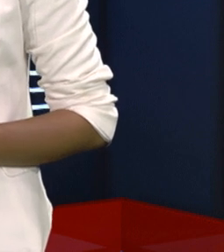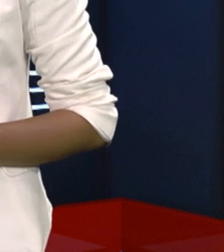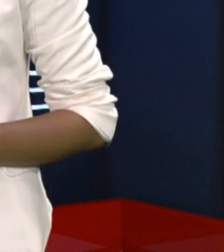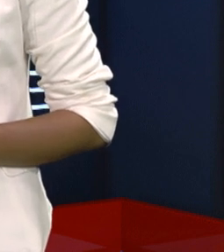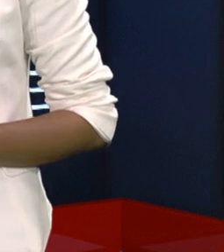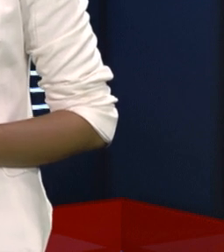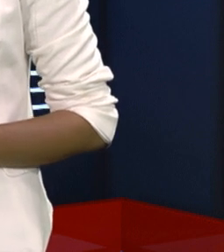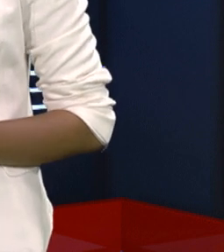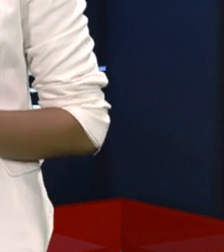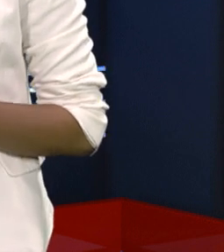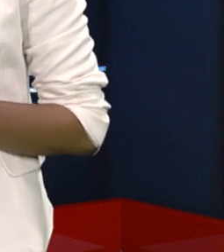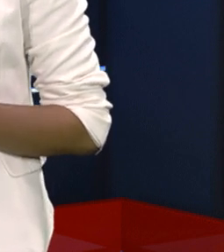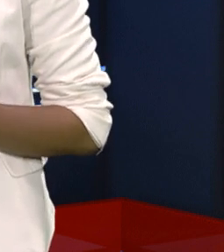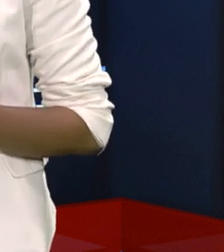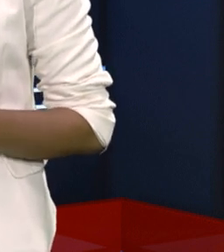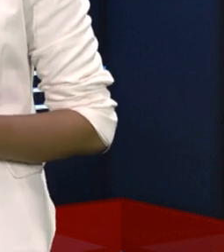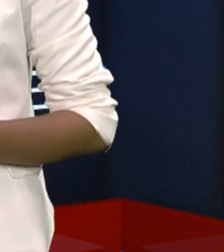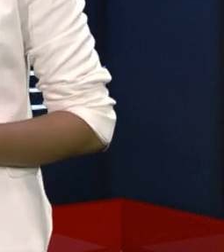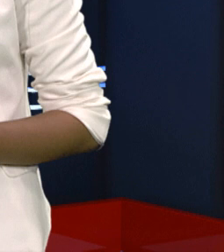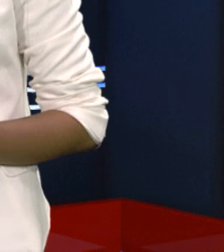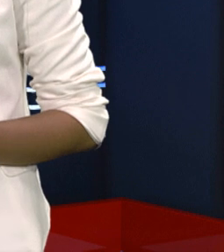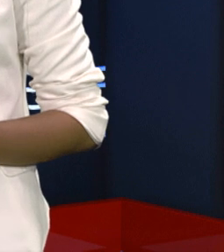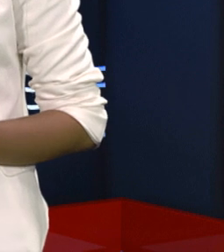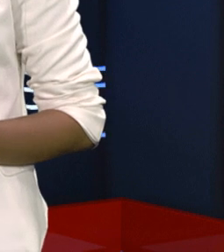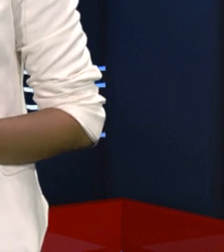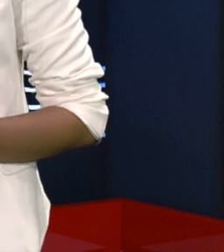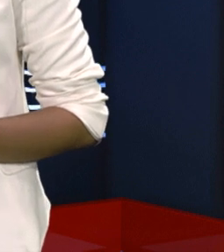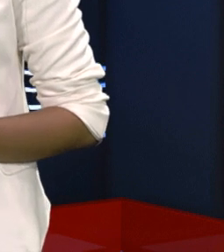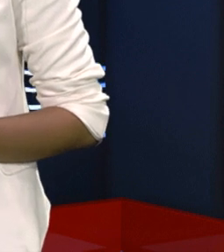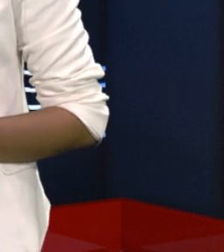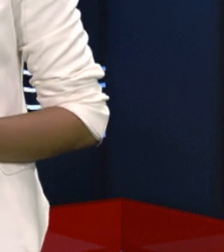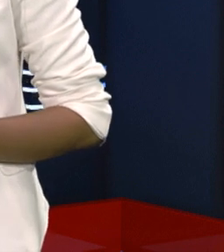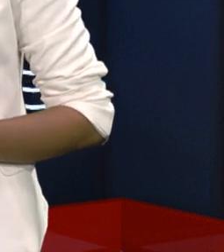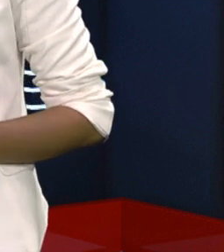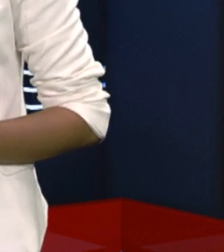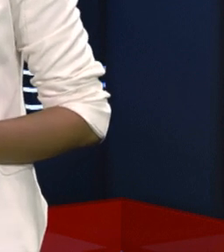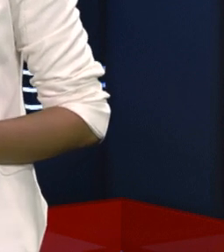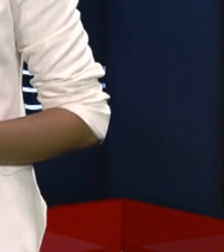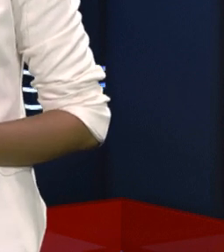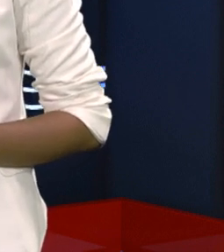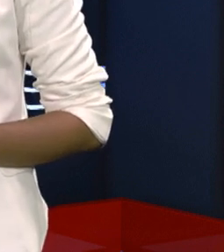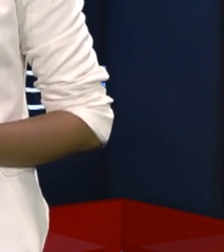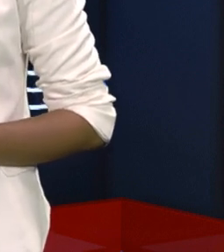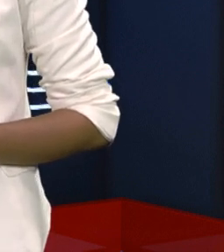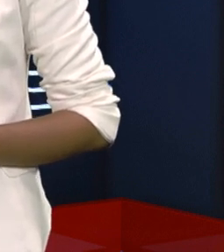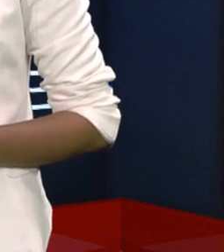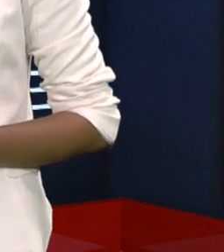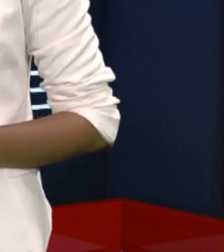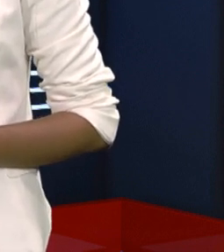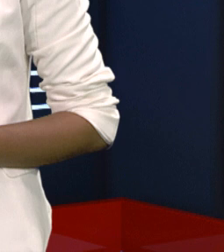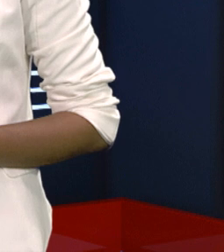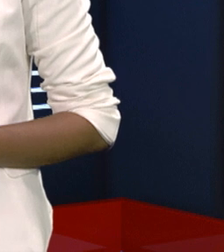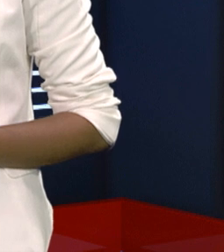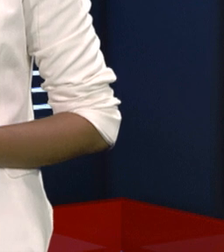Portugal apontou ao governo um conjunto de problemas estruturais do país, como a precariedade ou a inflação. O